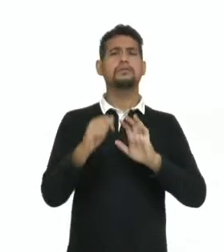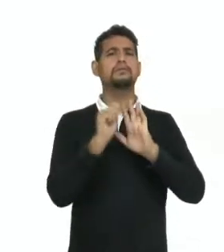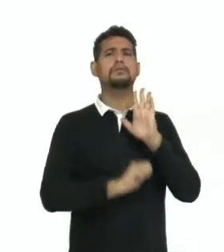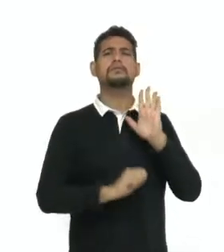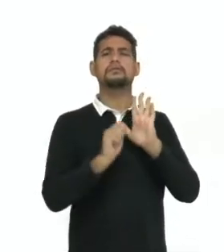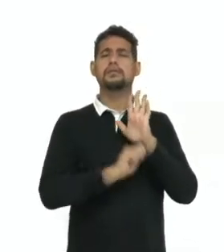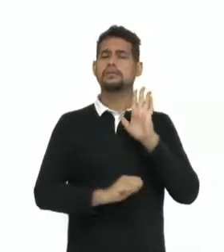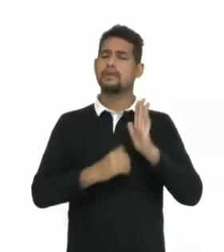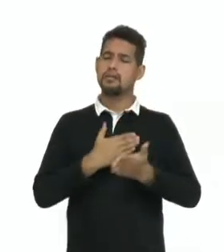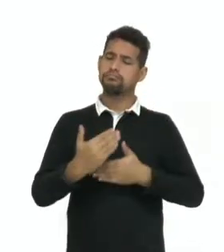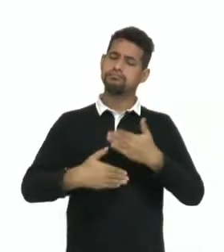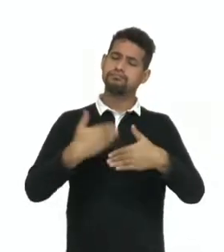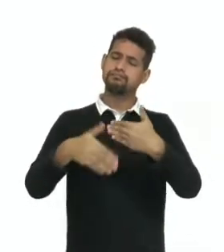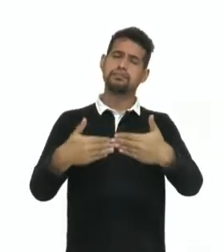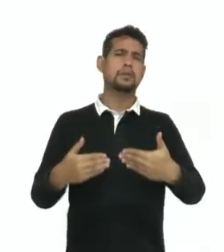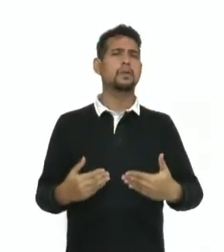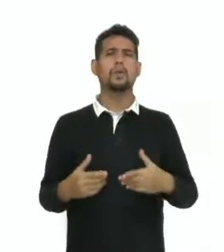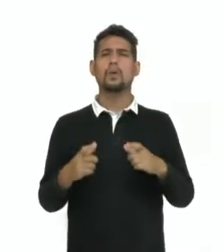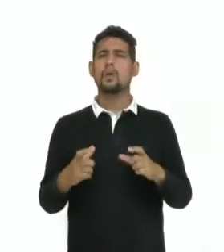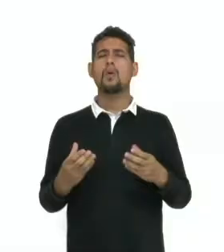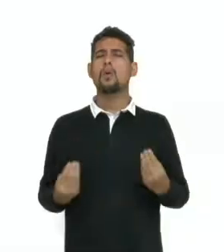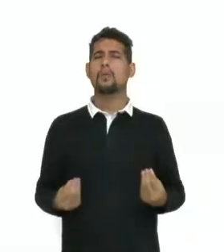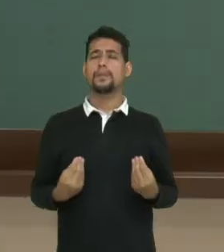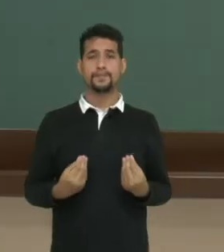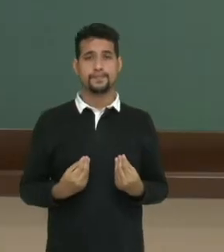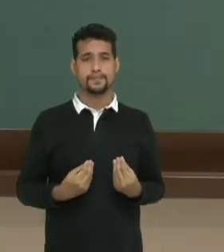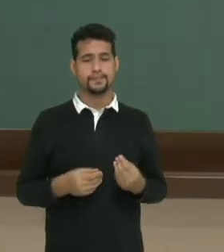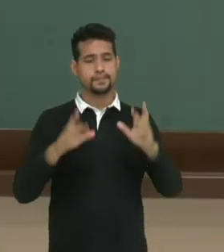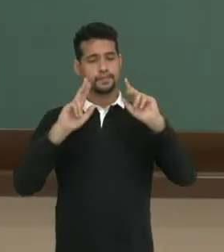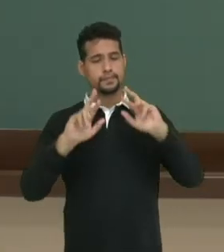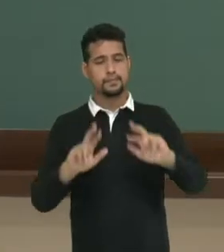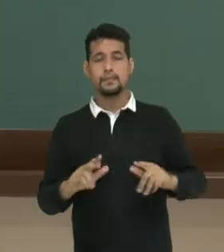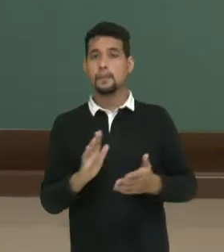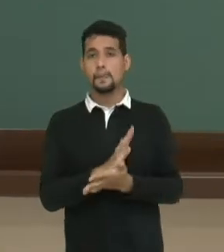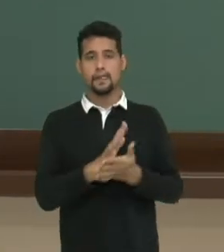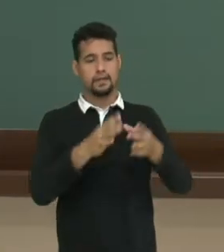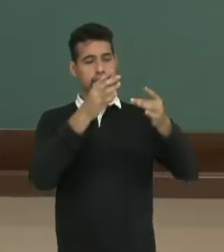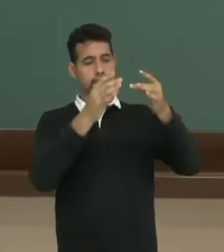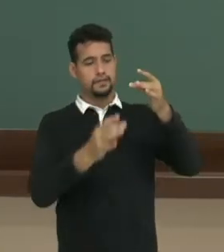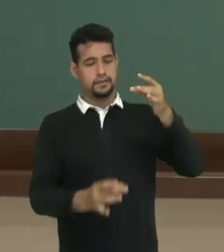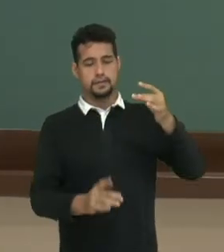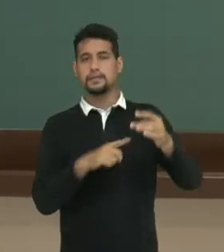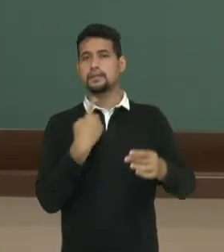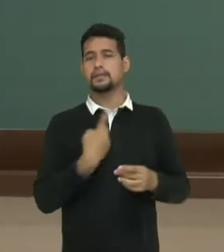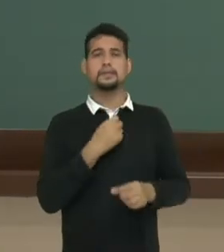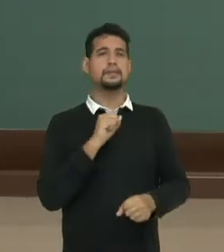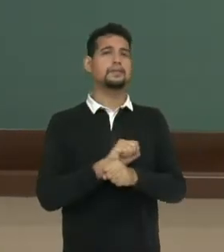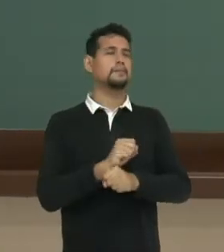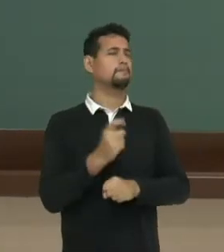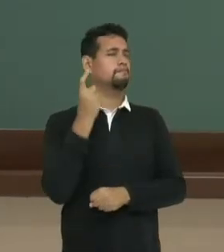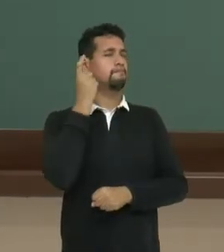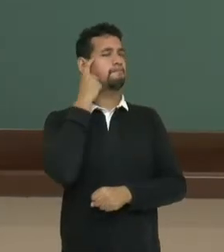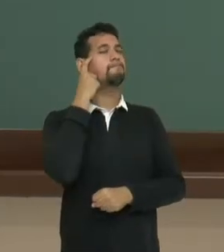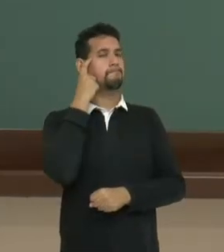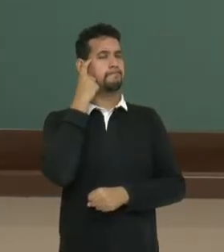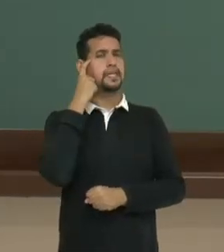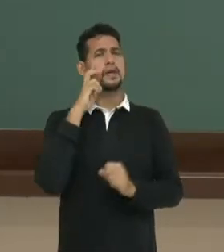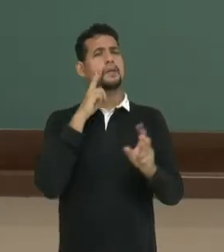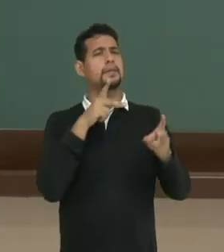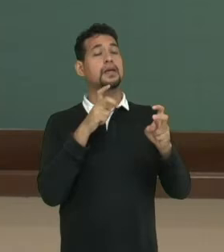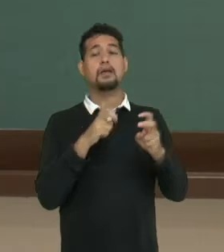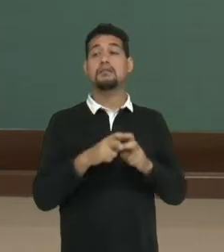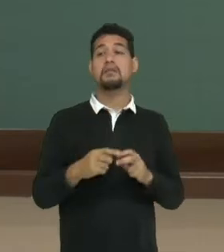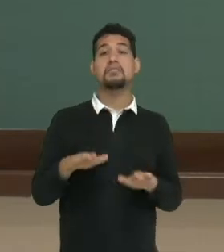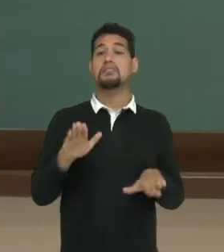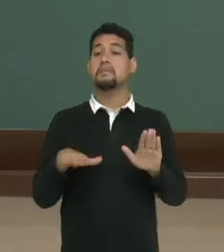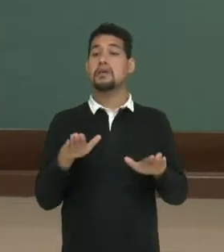vai circular? Então, essas questões são algumas questões para a gente refletir. Então, vejam, dependendo do